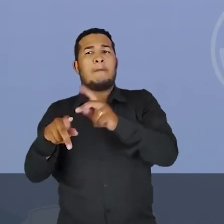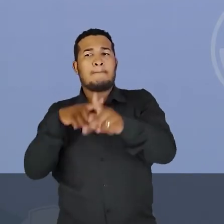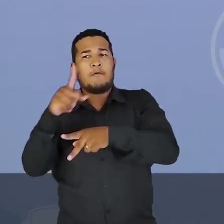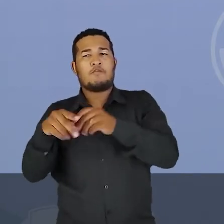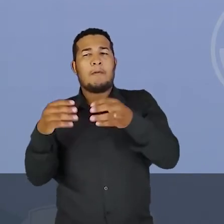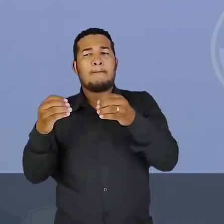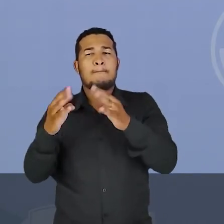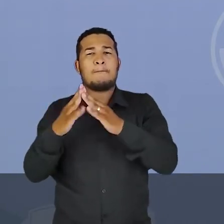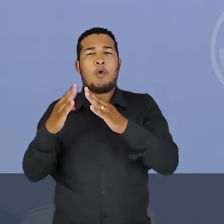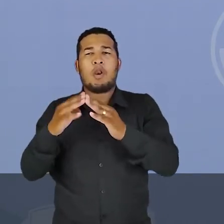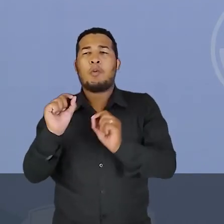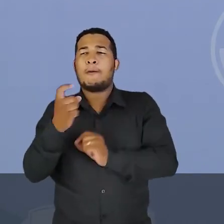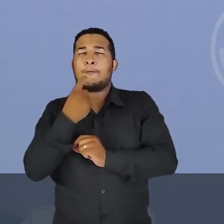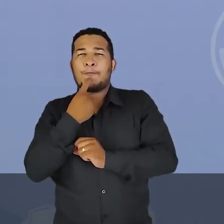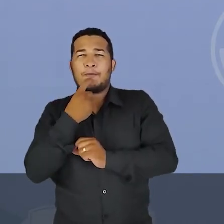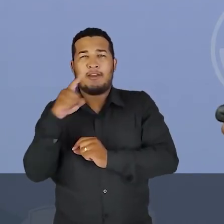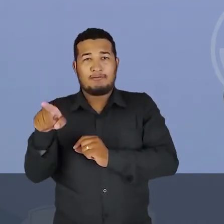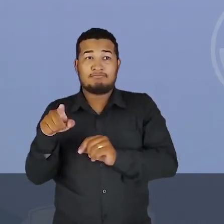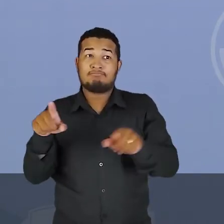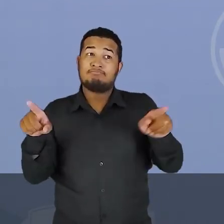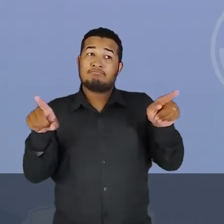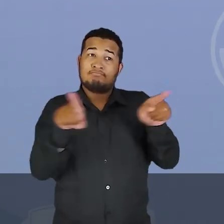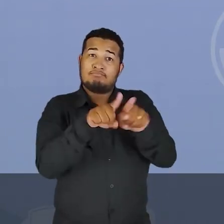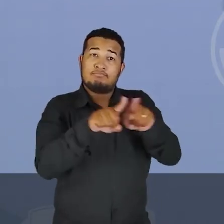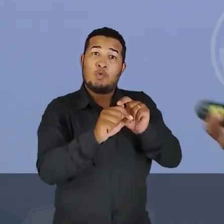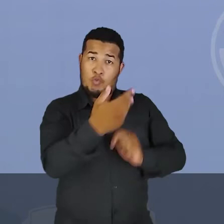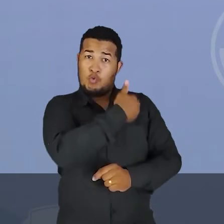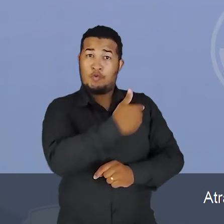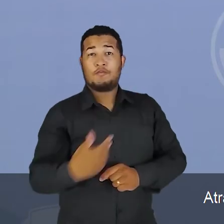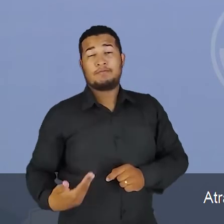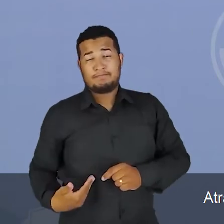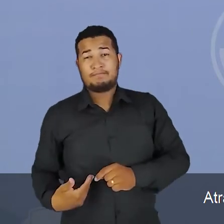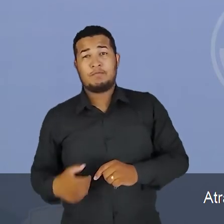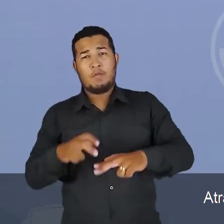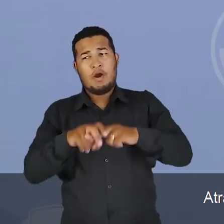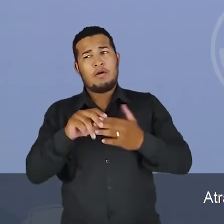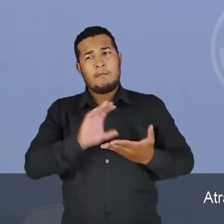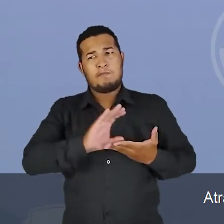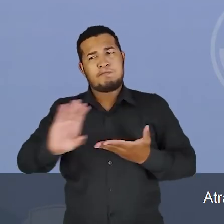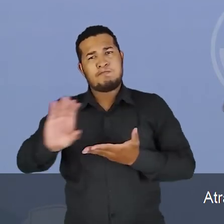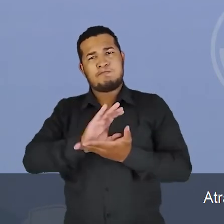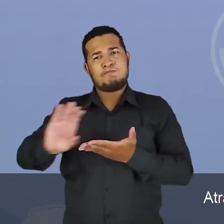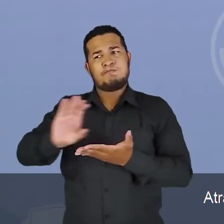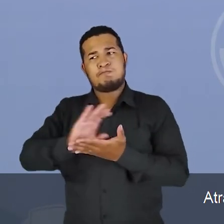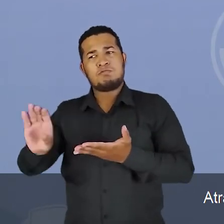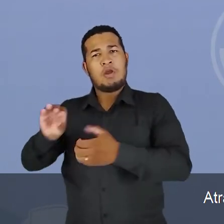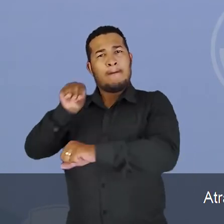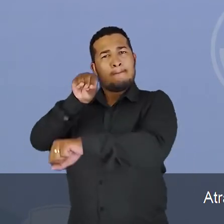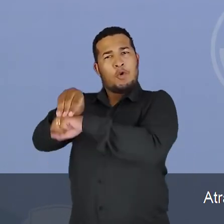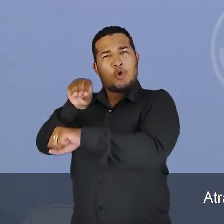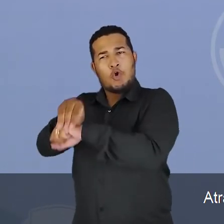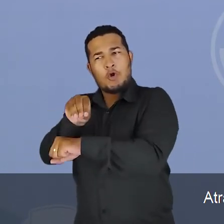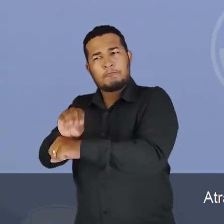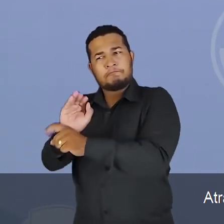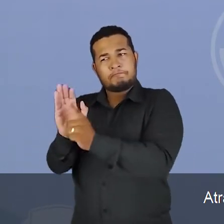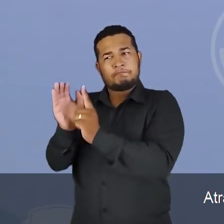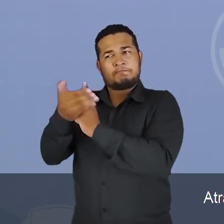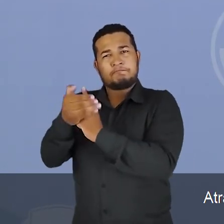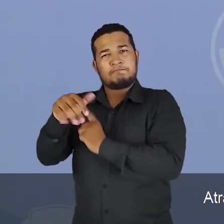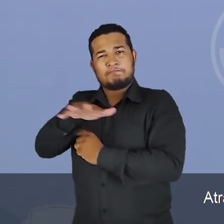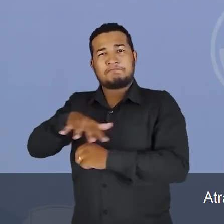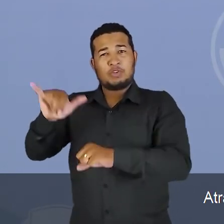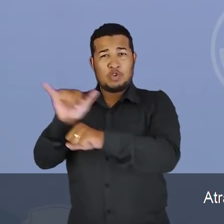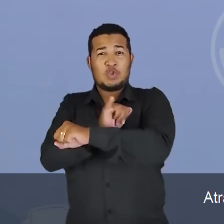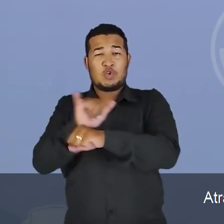mora próximo ali à nascente, como também o governo, né, através de investimento, através de proteção desse